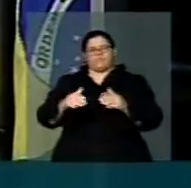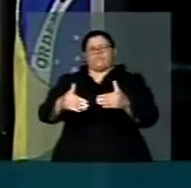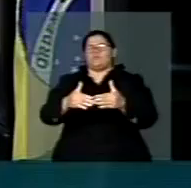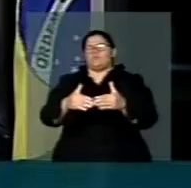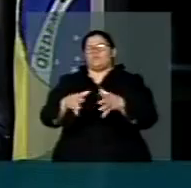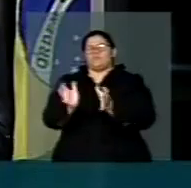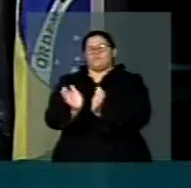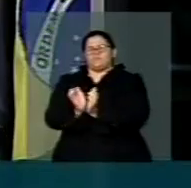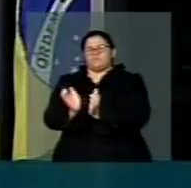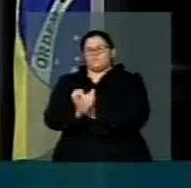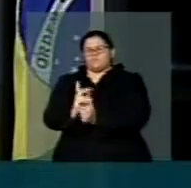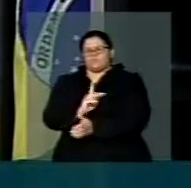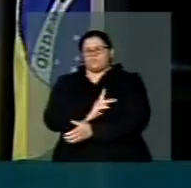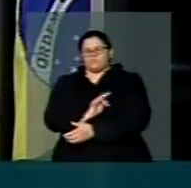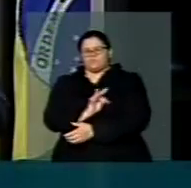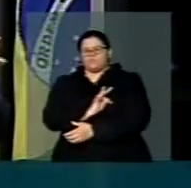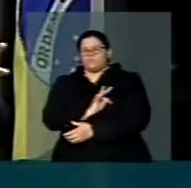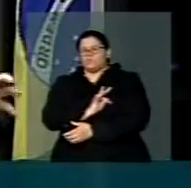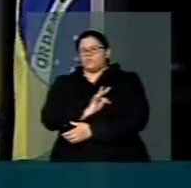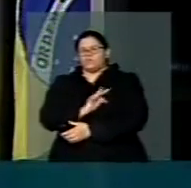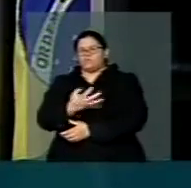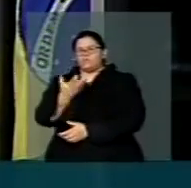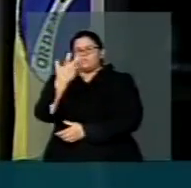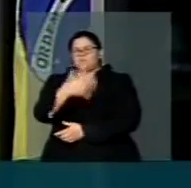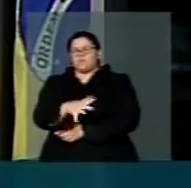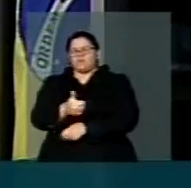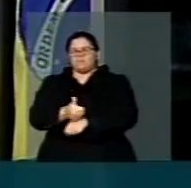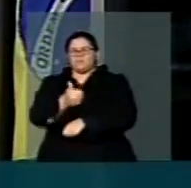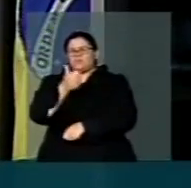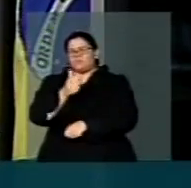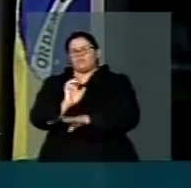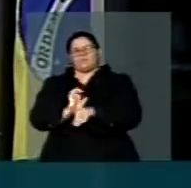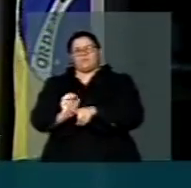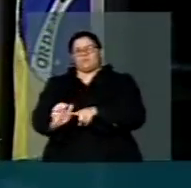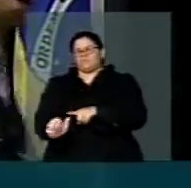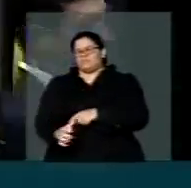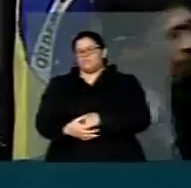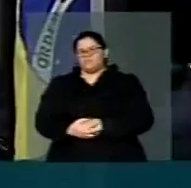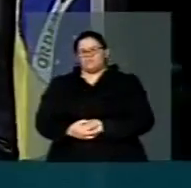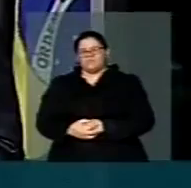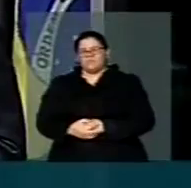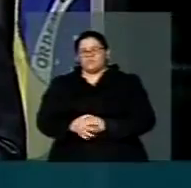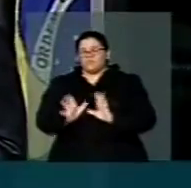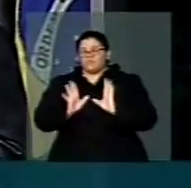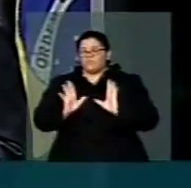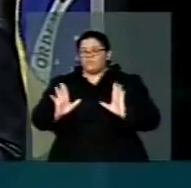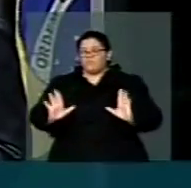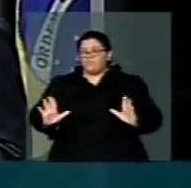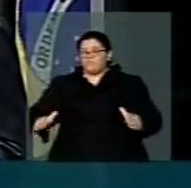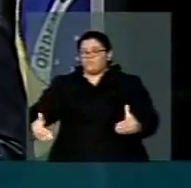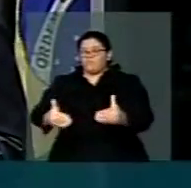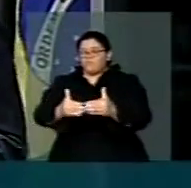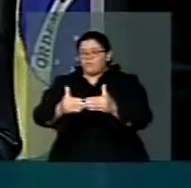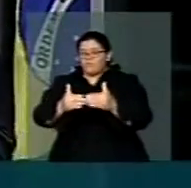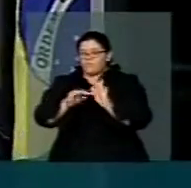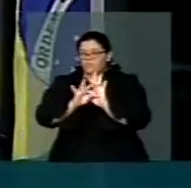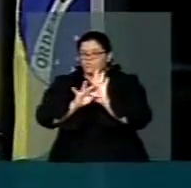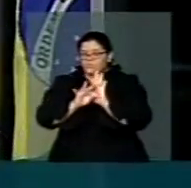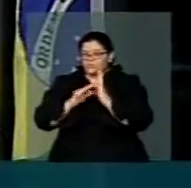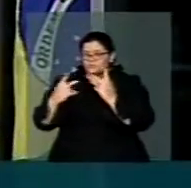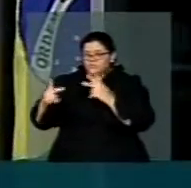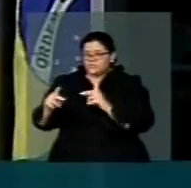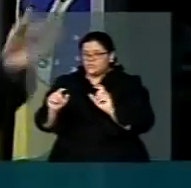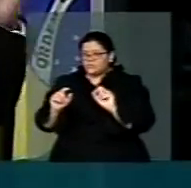ser propostas e melhorias do Estado brasileiro. O foco do caderno de tese é apenas